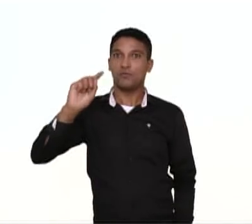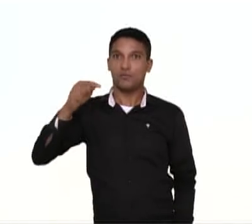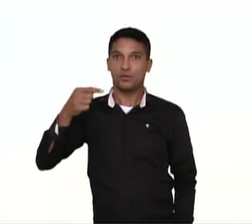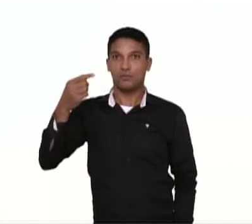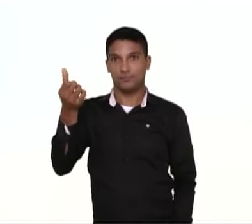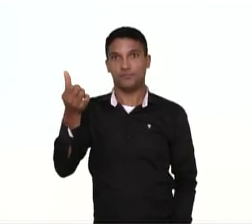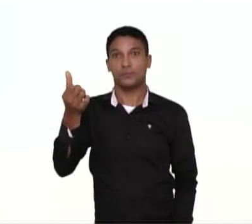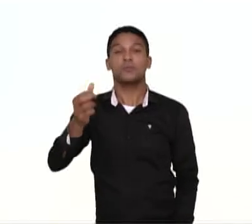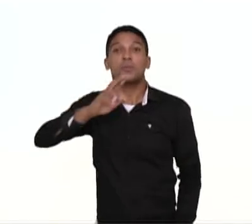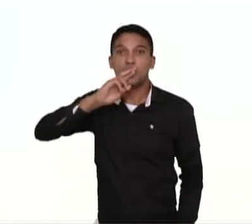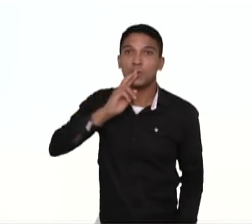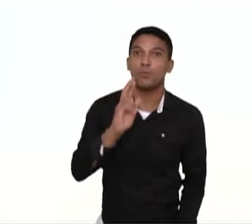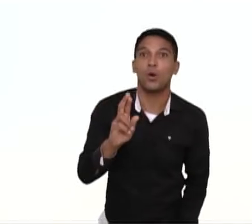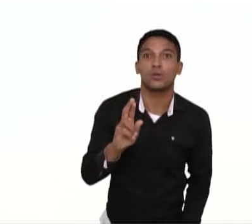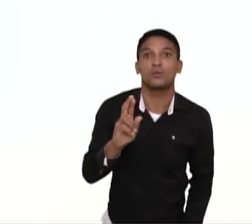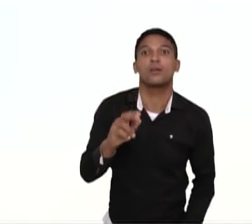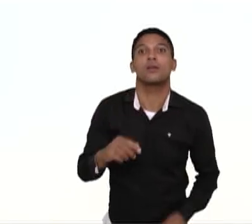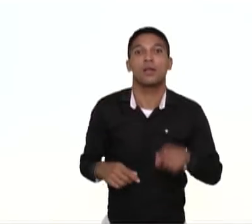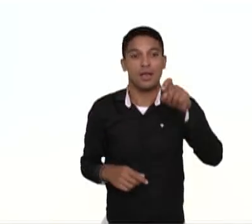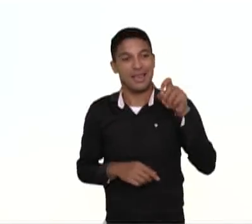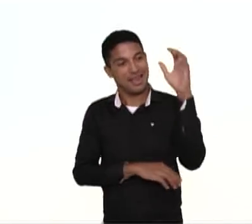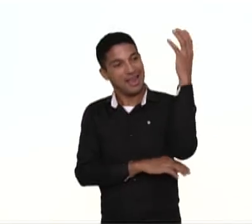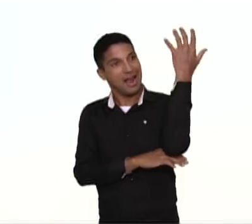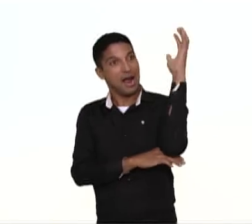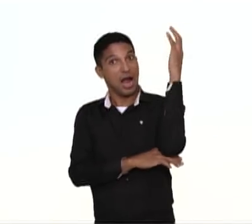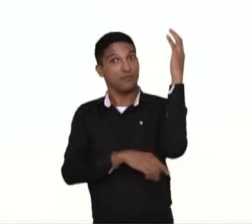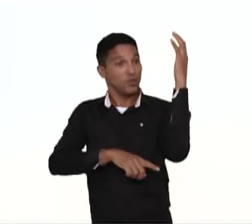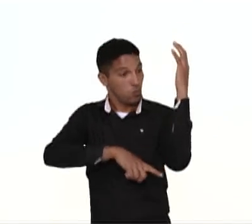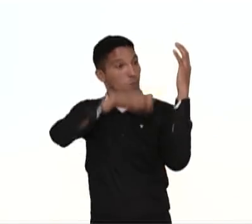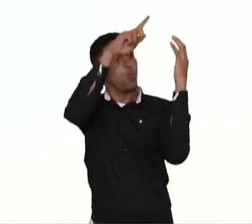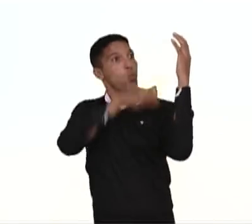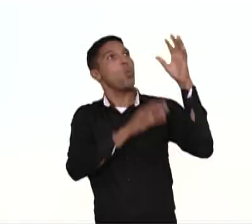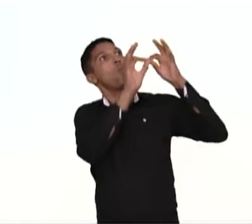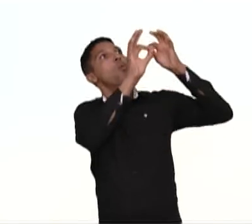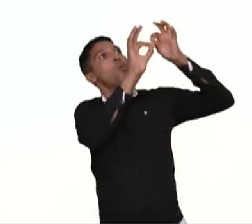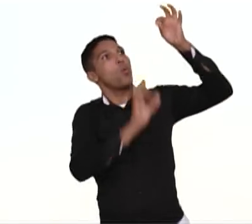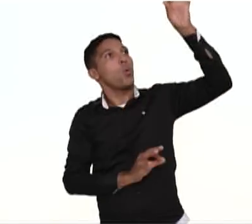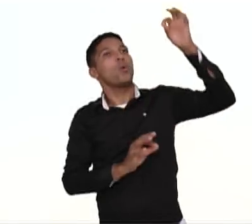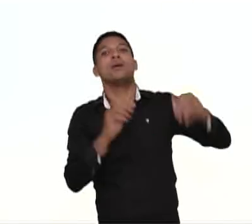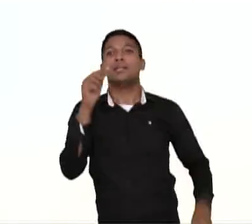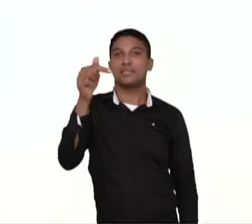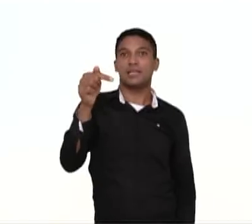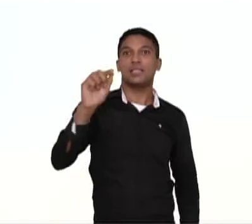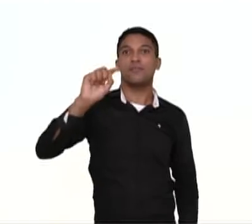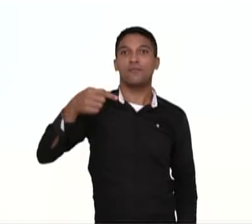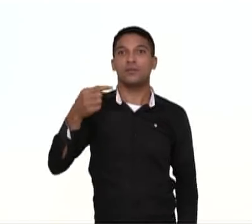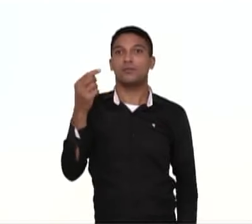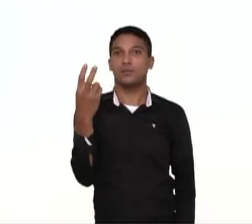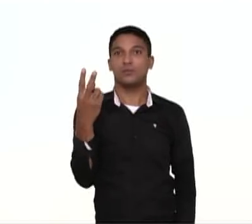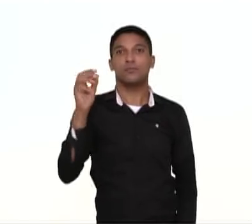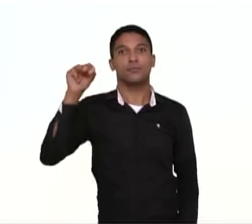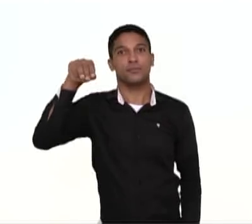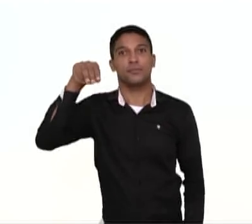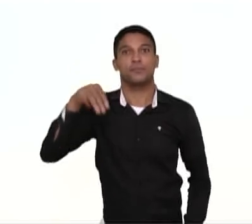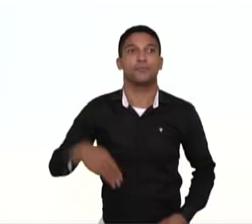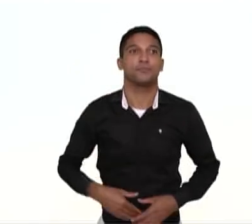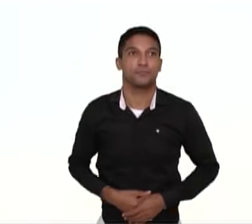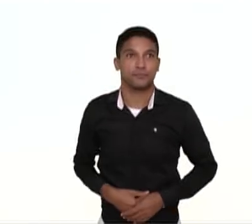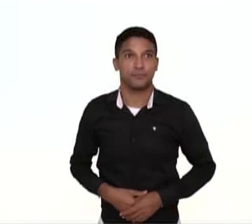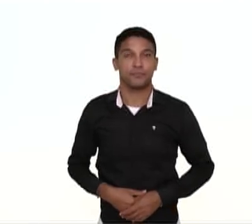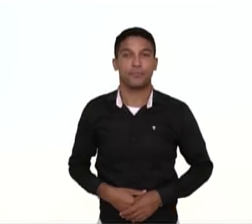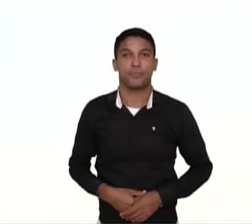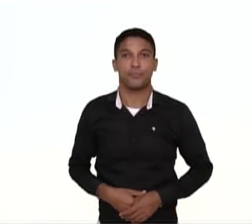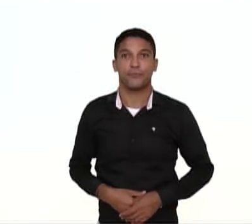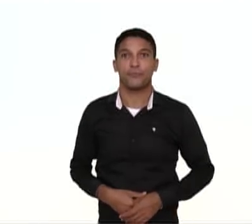Certinho? Exercício 2. A altura de uma maquete é 80 centímetros. Sabendo